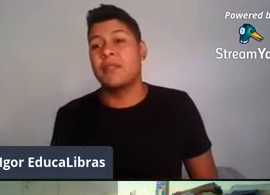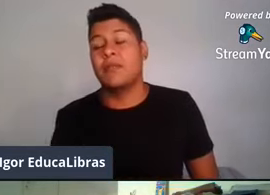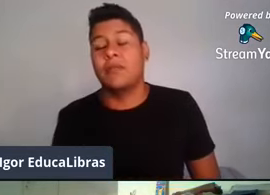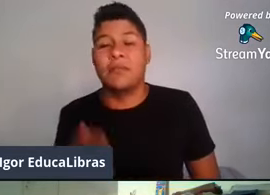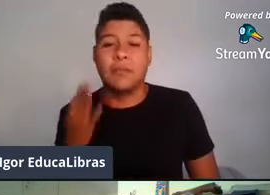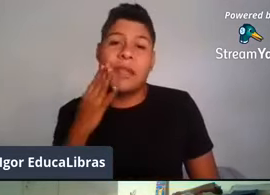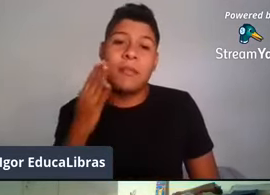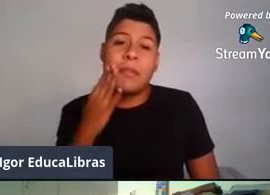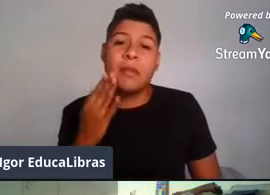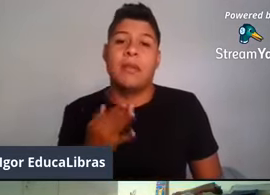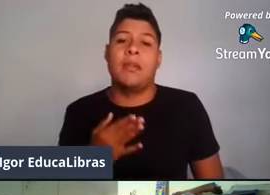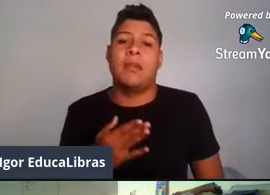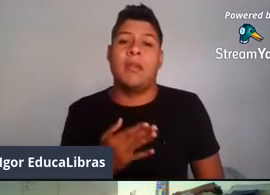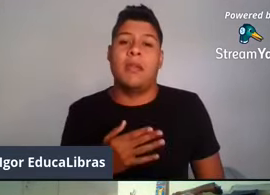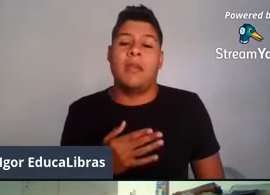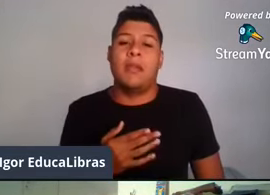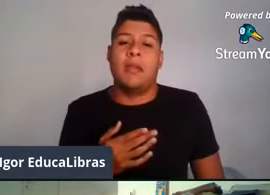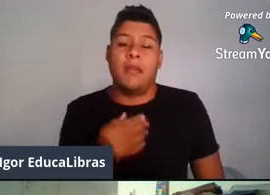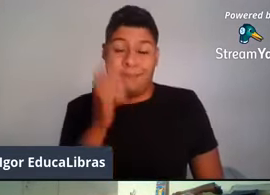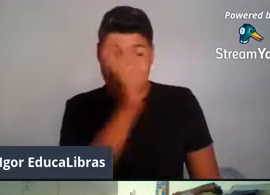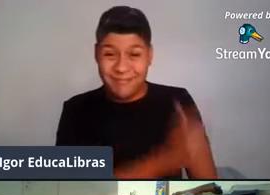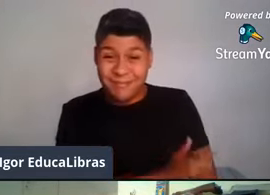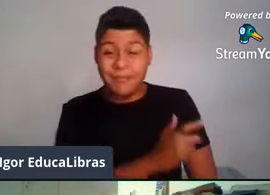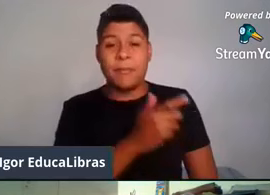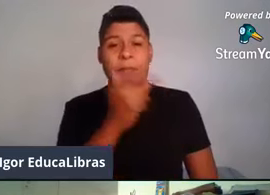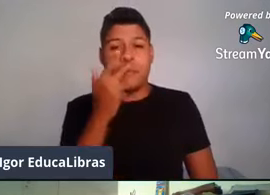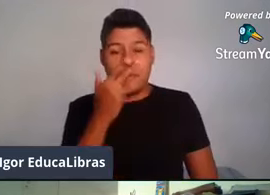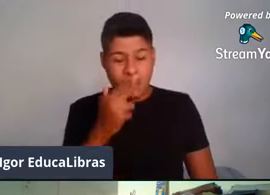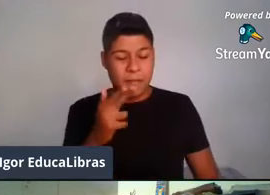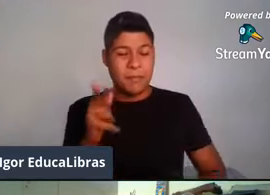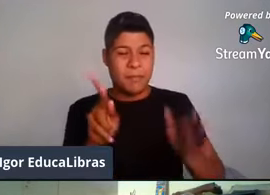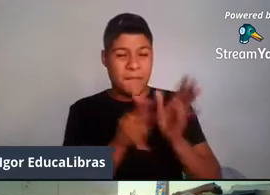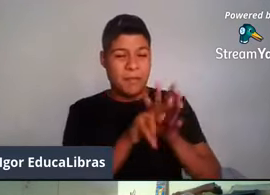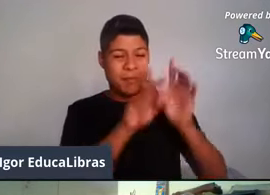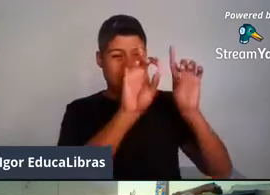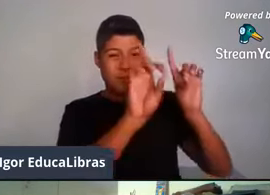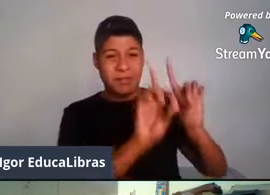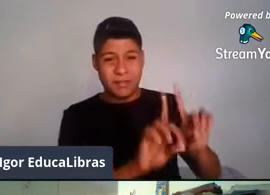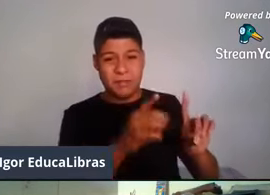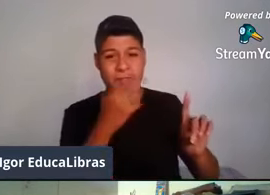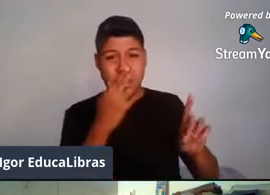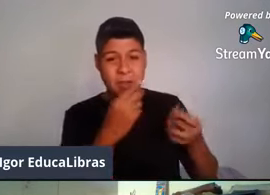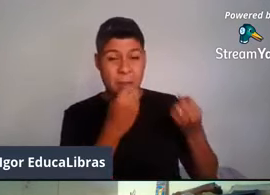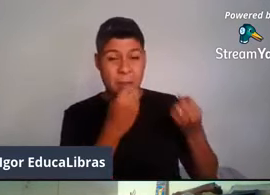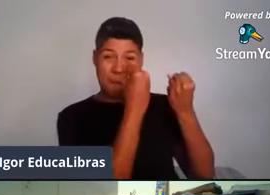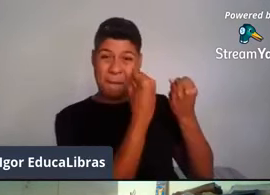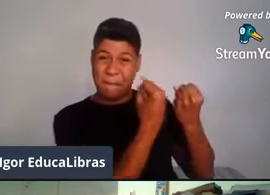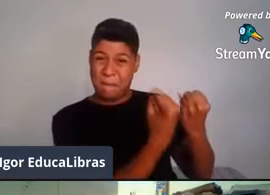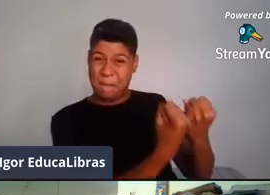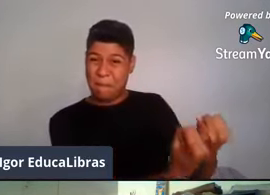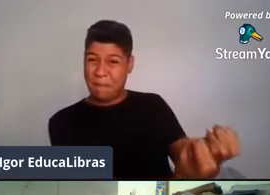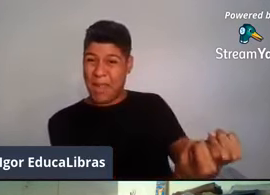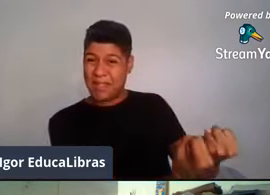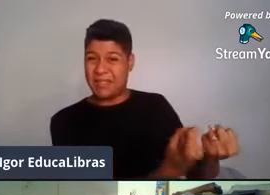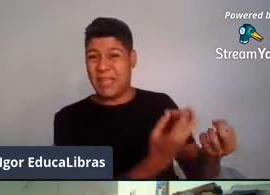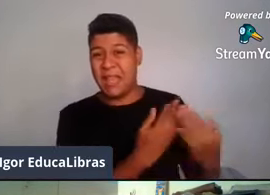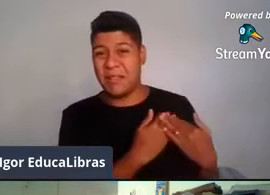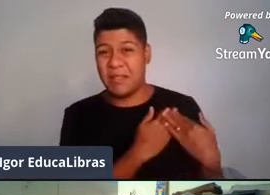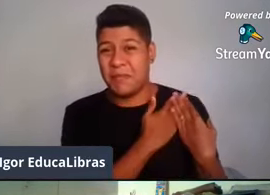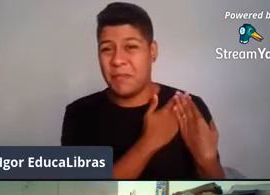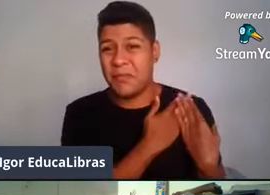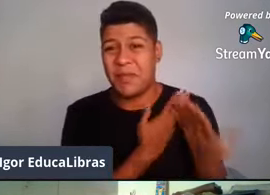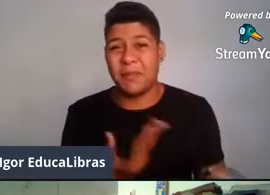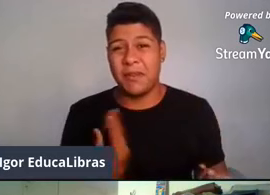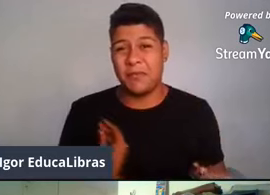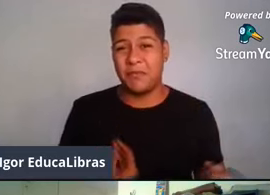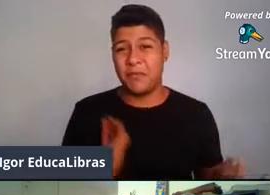você, ainda para a pessoa com deficiência, você colocava uma carga a mais de responder a uma expectativa de que ele tinha que ser